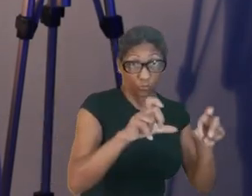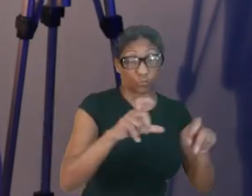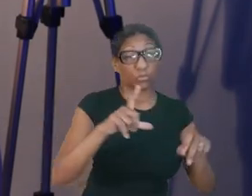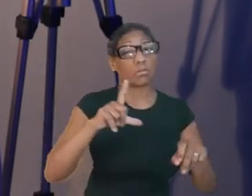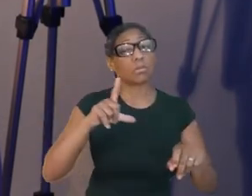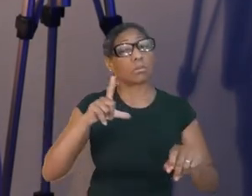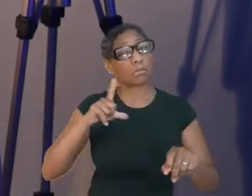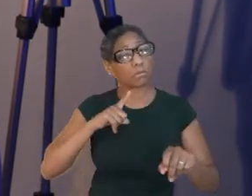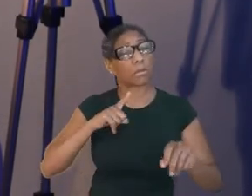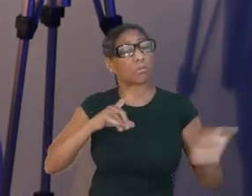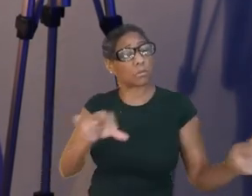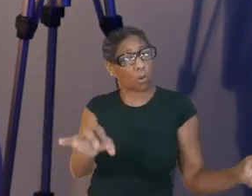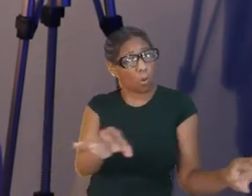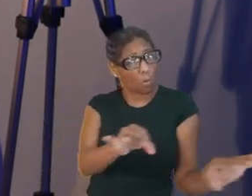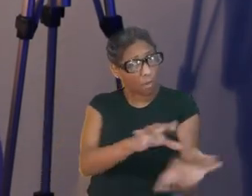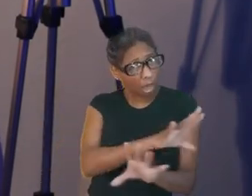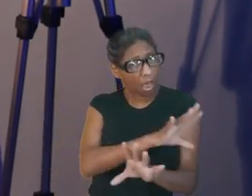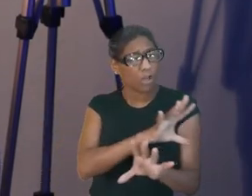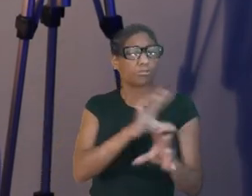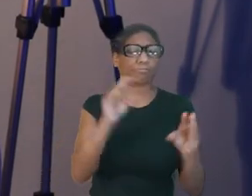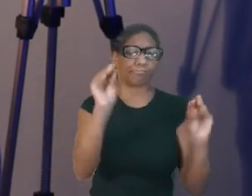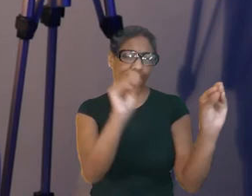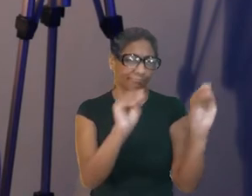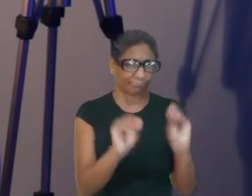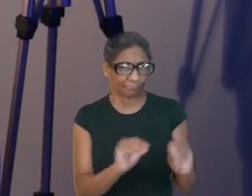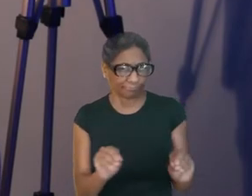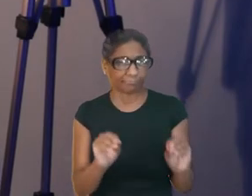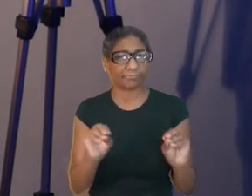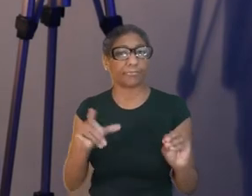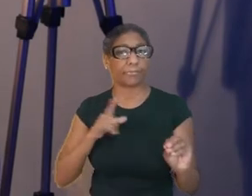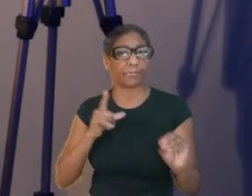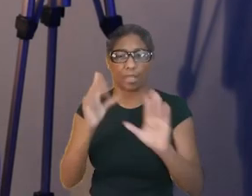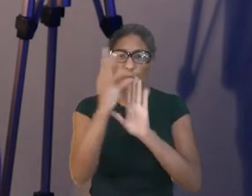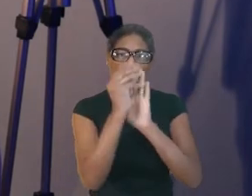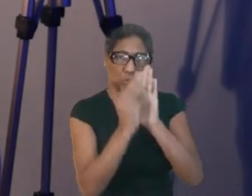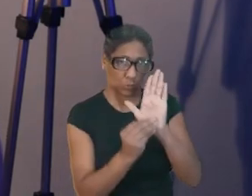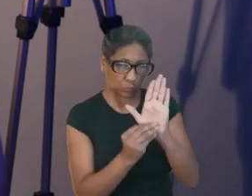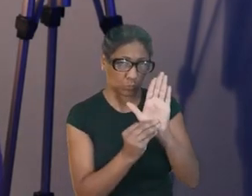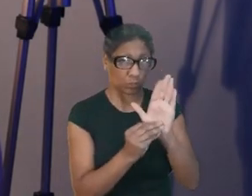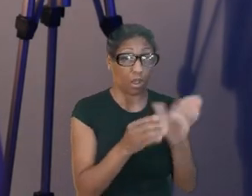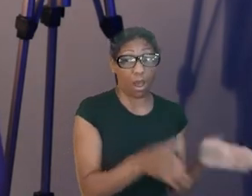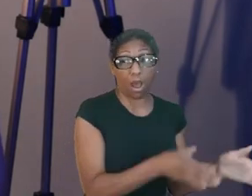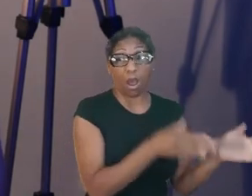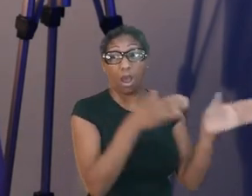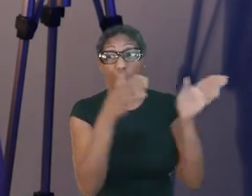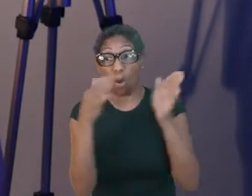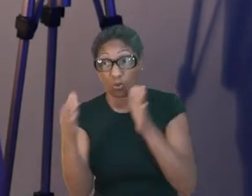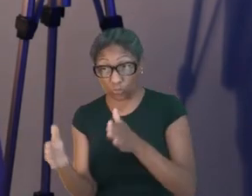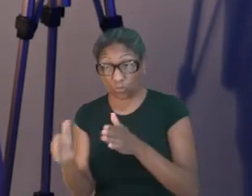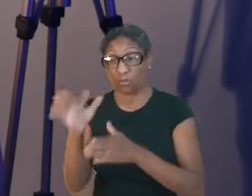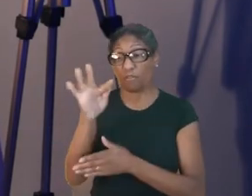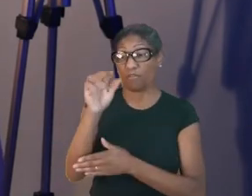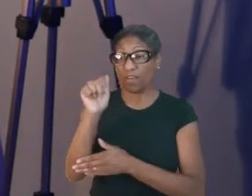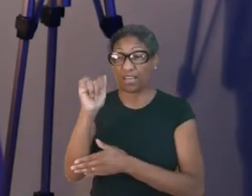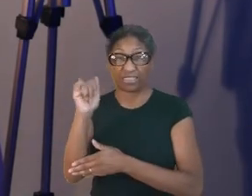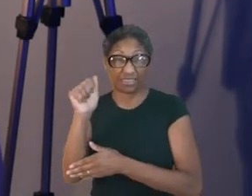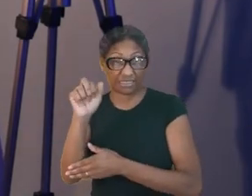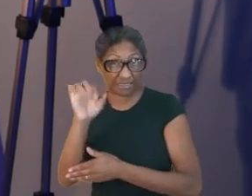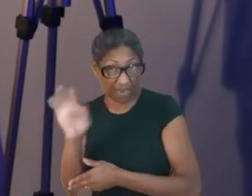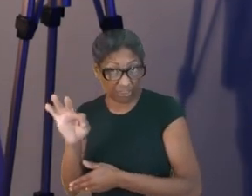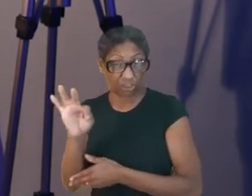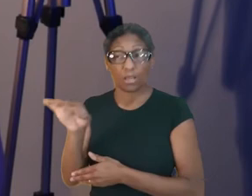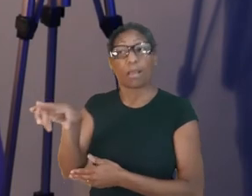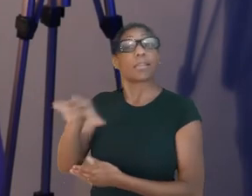ser mais complexa e recheada de referências e conteúdos, enquanto que a fotografia fine art, por mais que